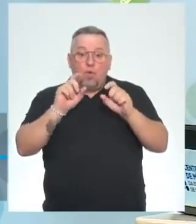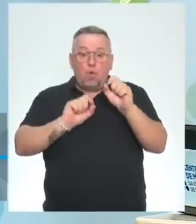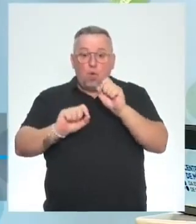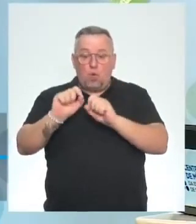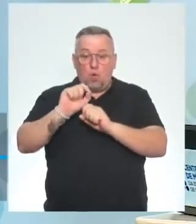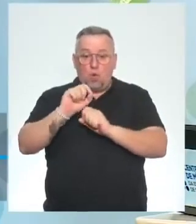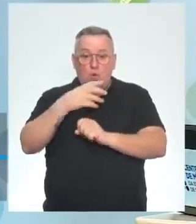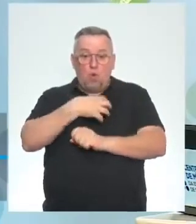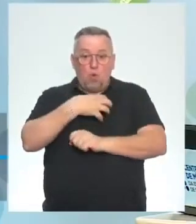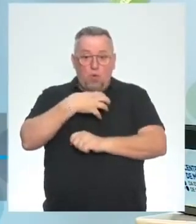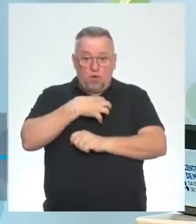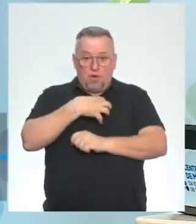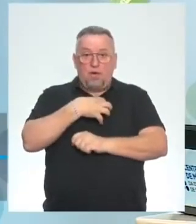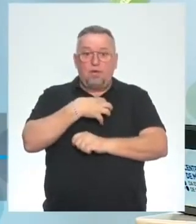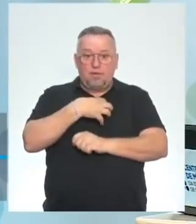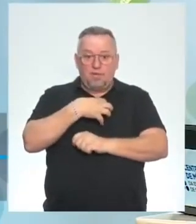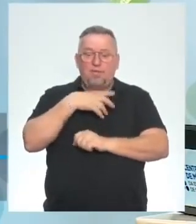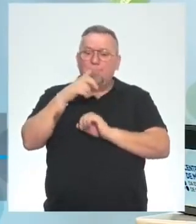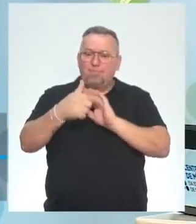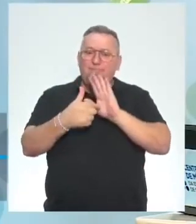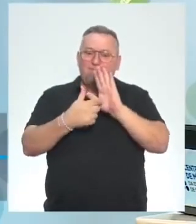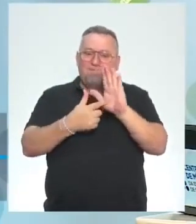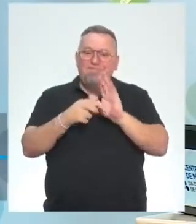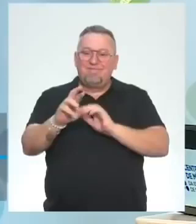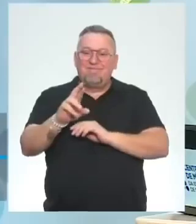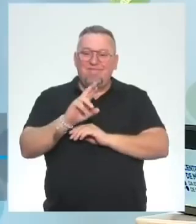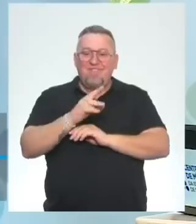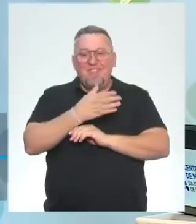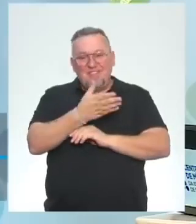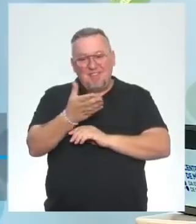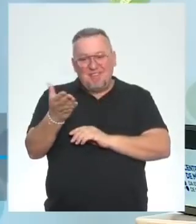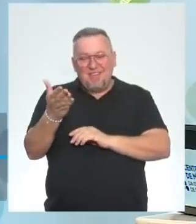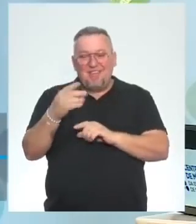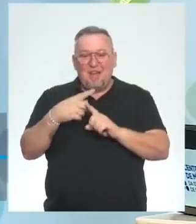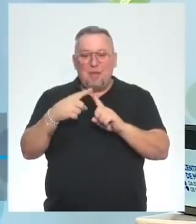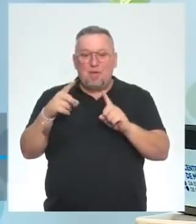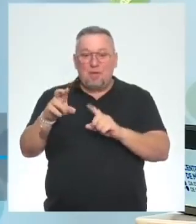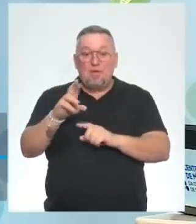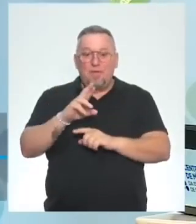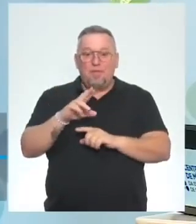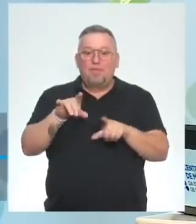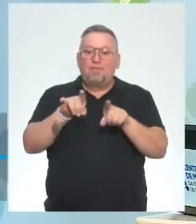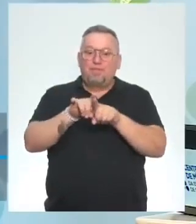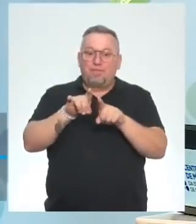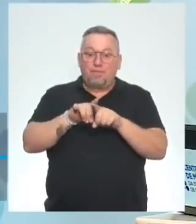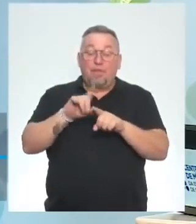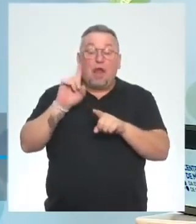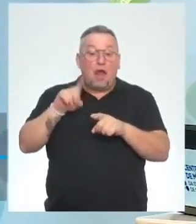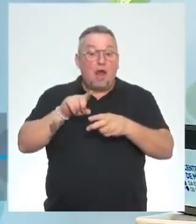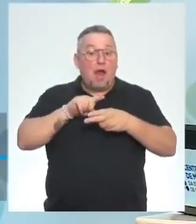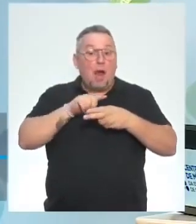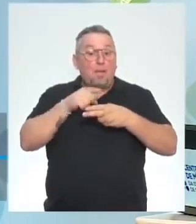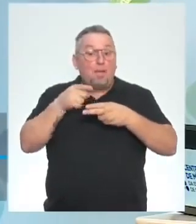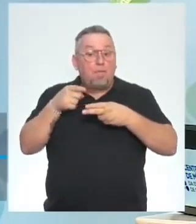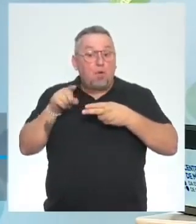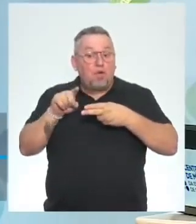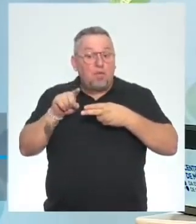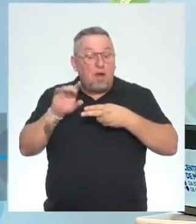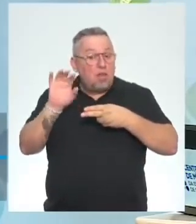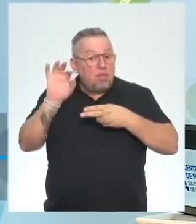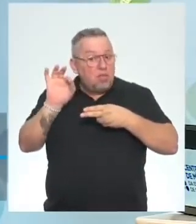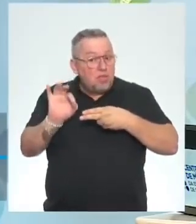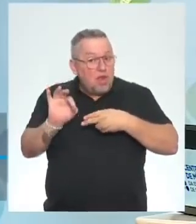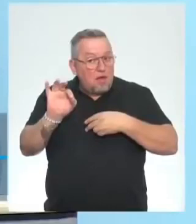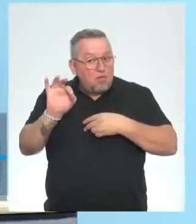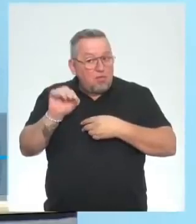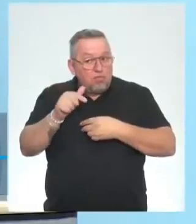a forma ali, o formato, eu vou apresentar uma resolução para vocês, que a resposta, lembrando, é um aproximado, não é